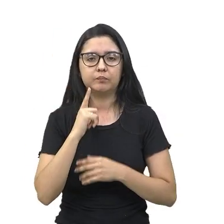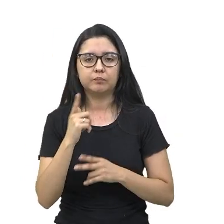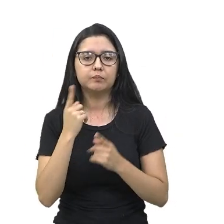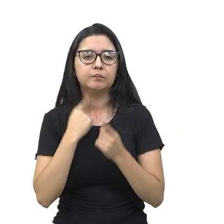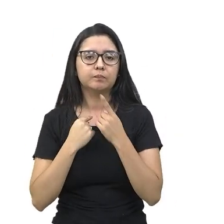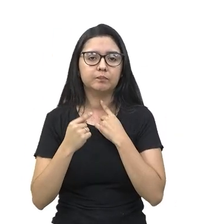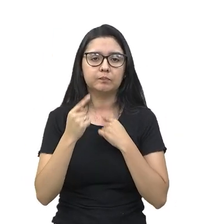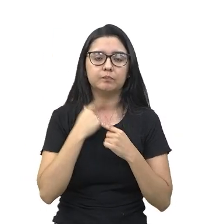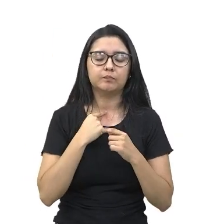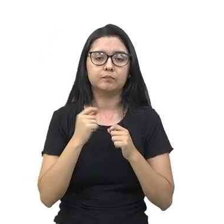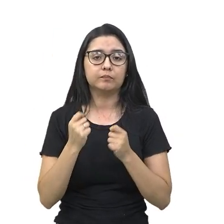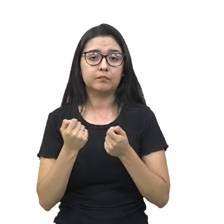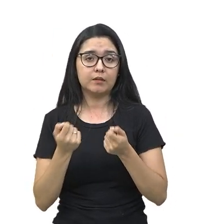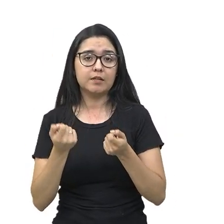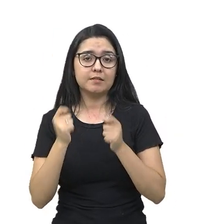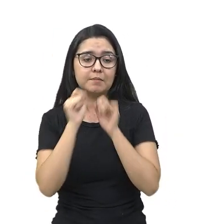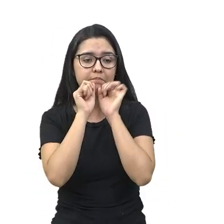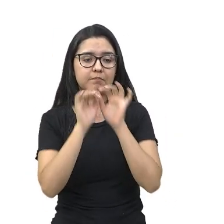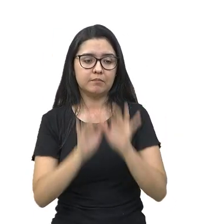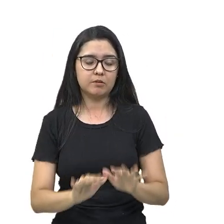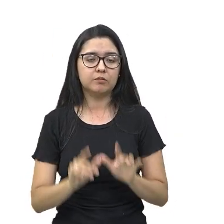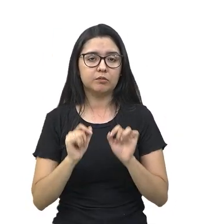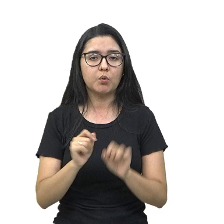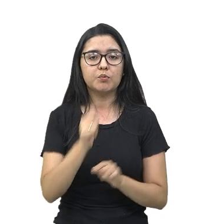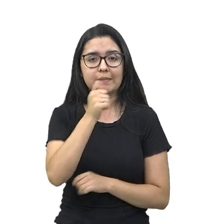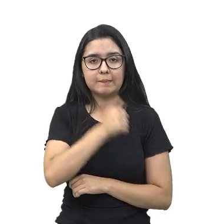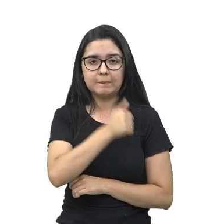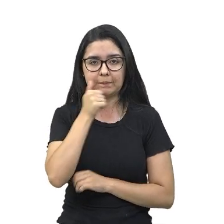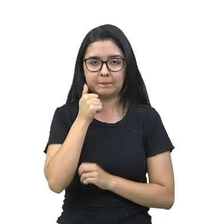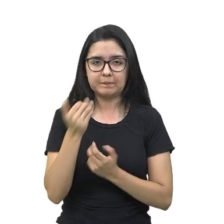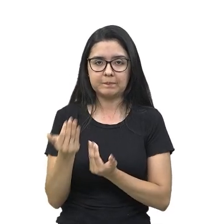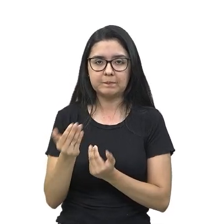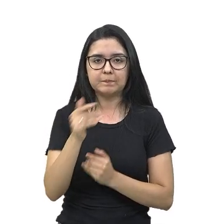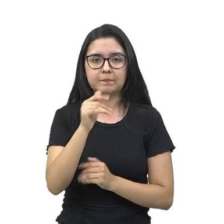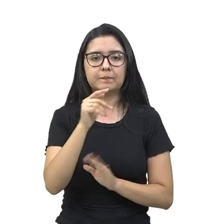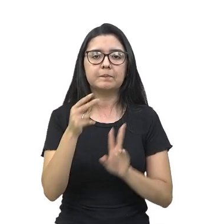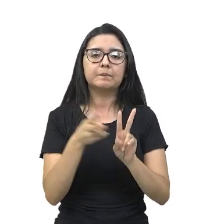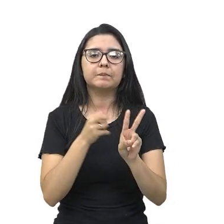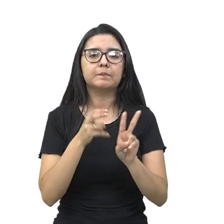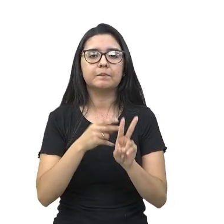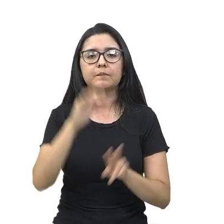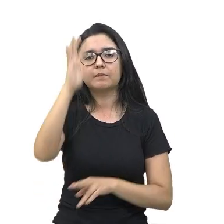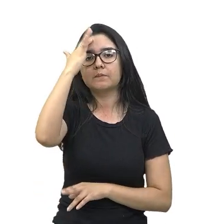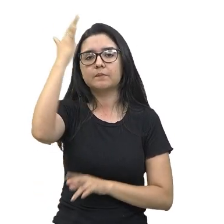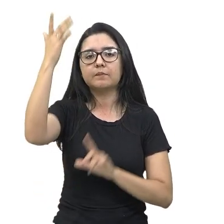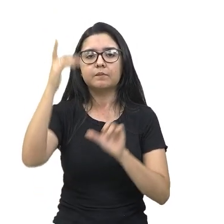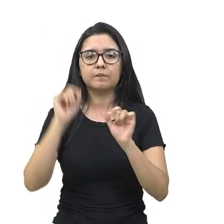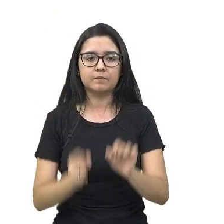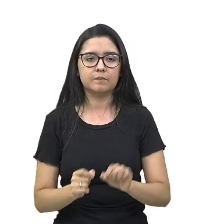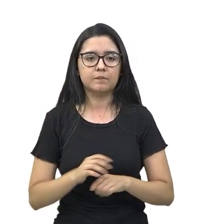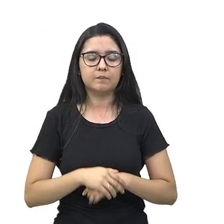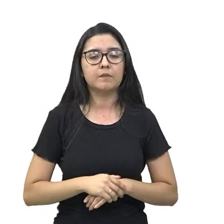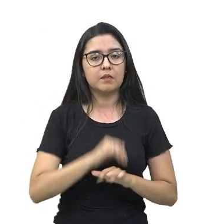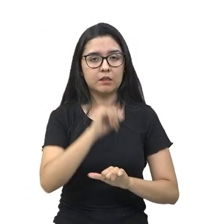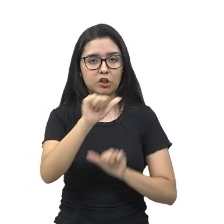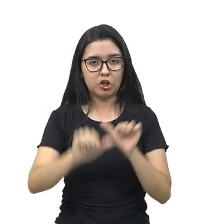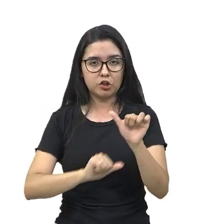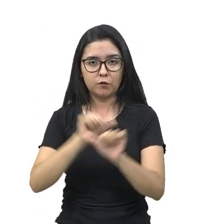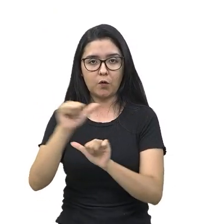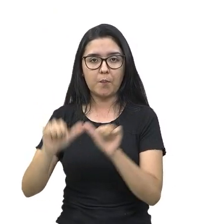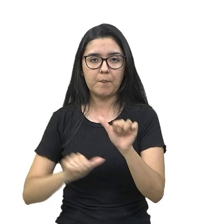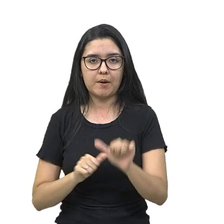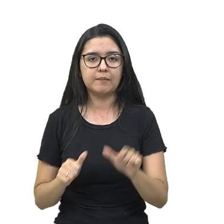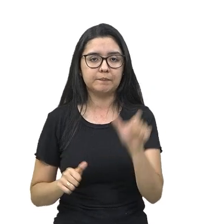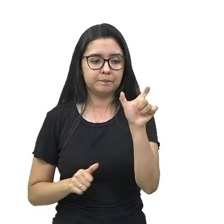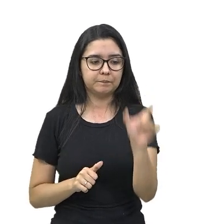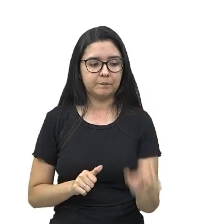quis recompensar o sacrifício da bela jovem índia e resolveu metamorfoseá-la, transformá-la. Metamorfose